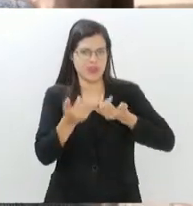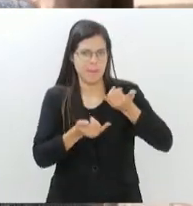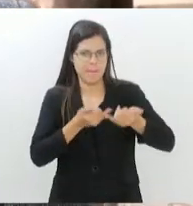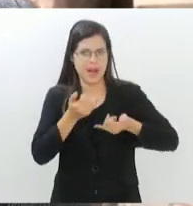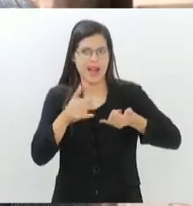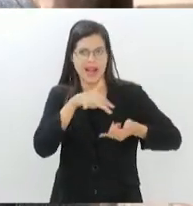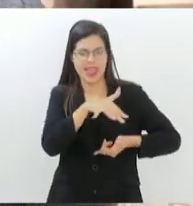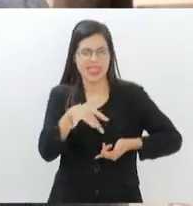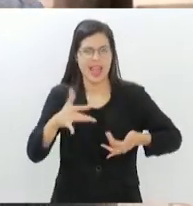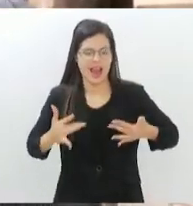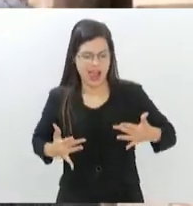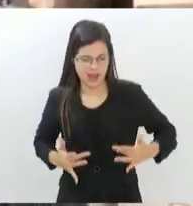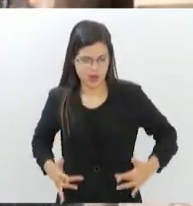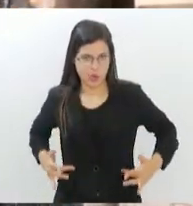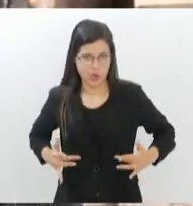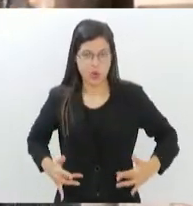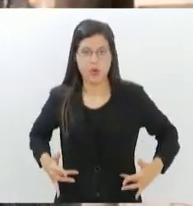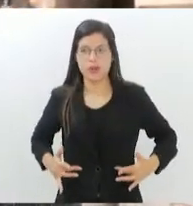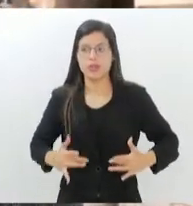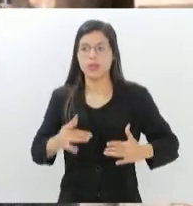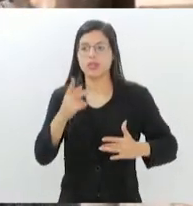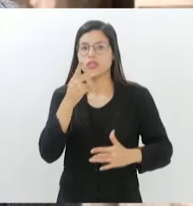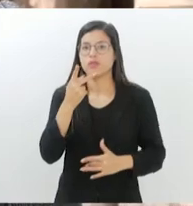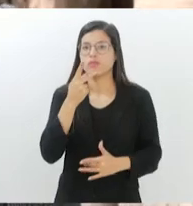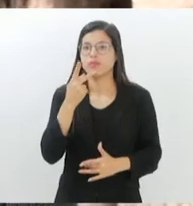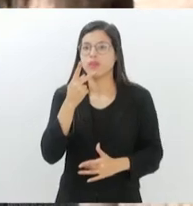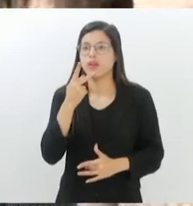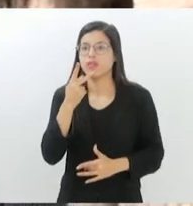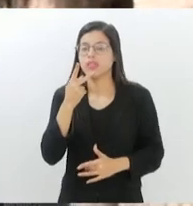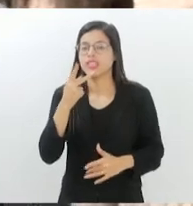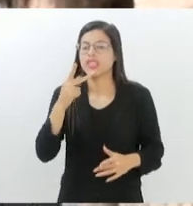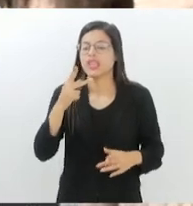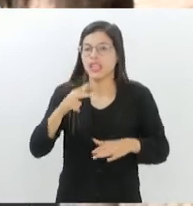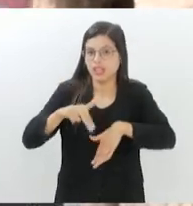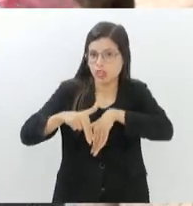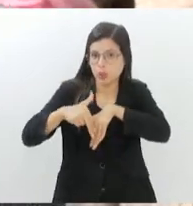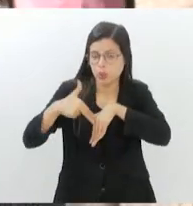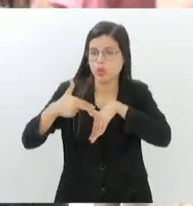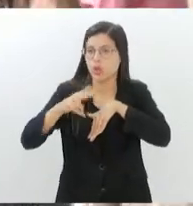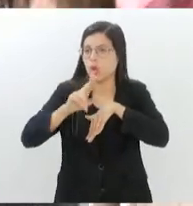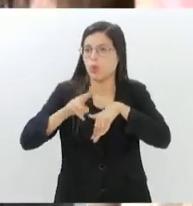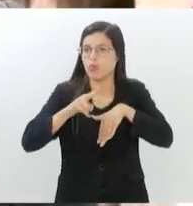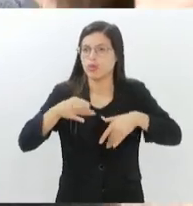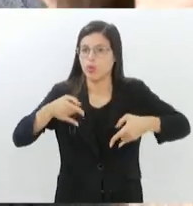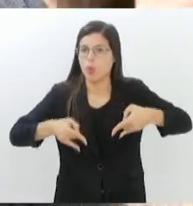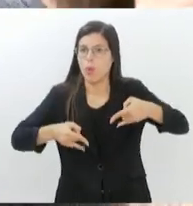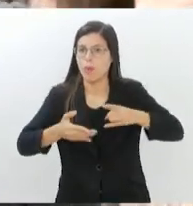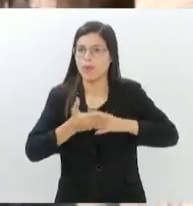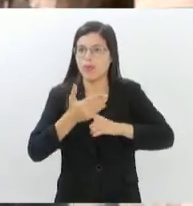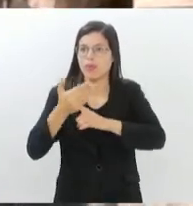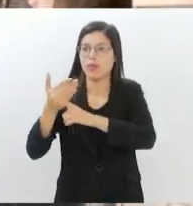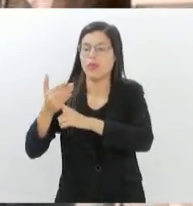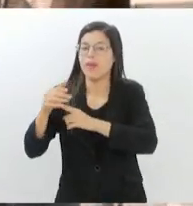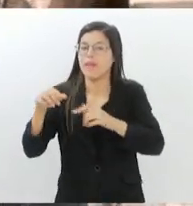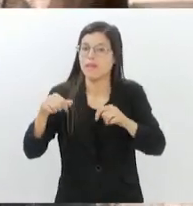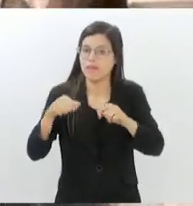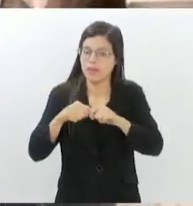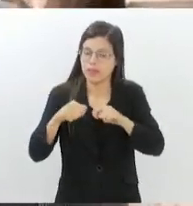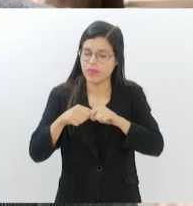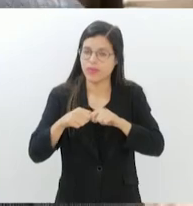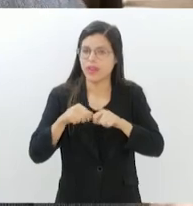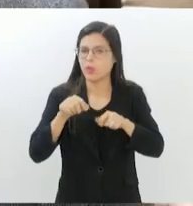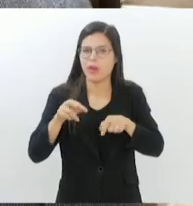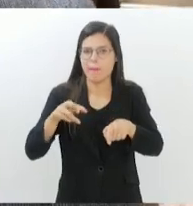a cirurgia robótica, ela foi feita para a próstata. Os outros usam por abuso, mas que ela foi feita para a gente